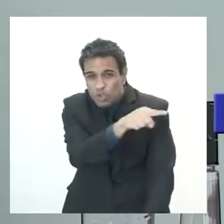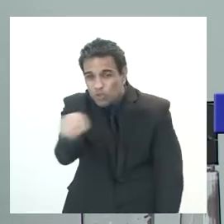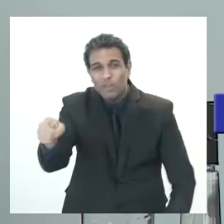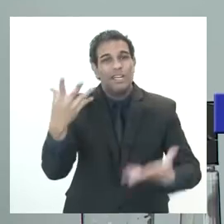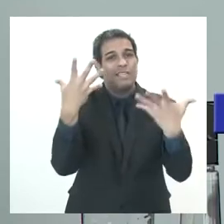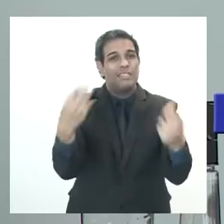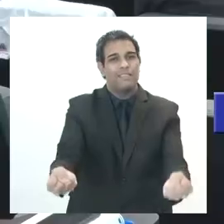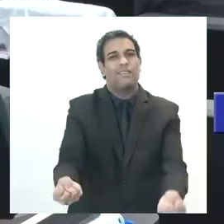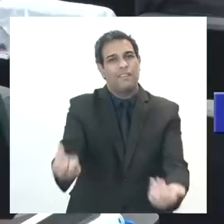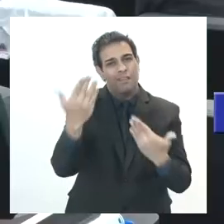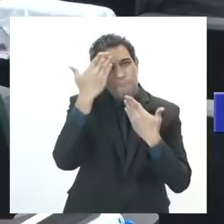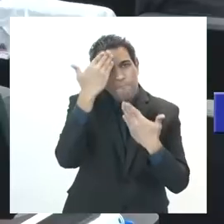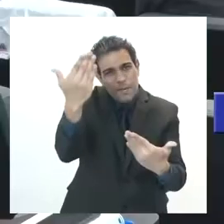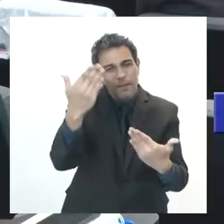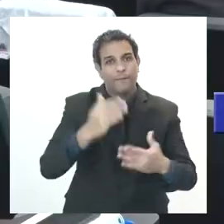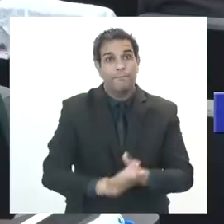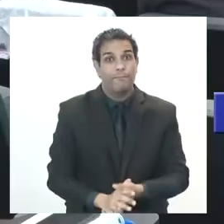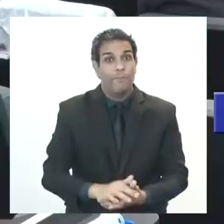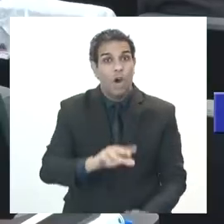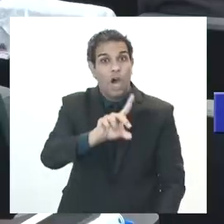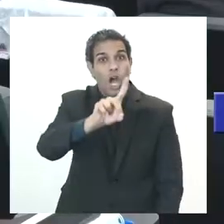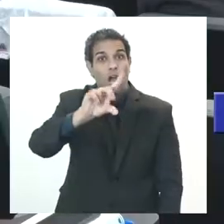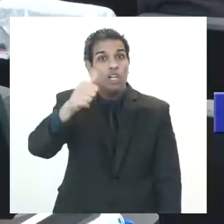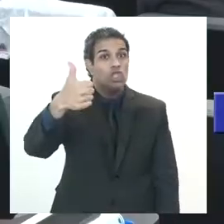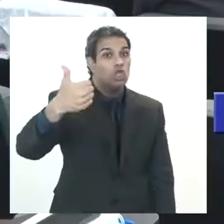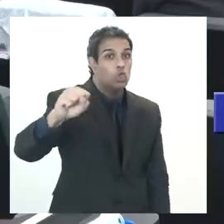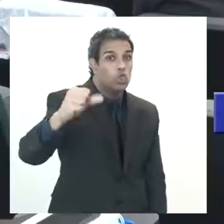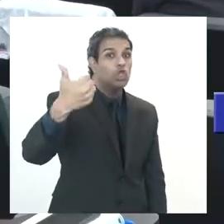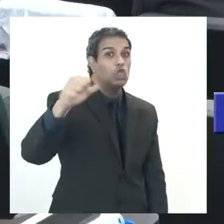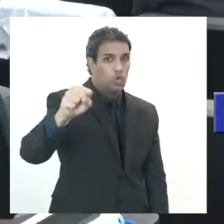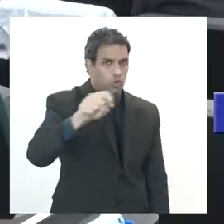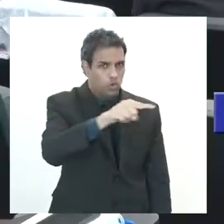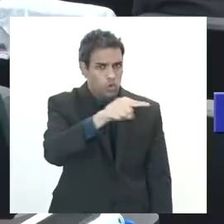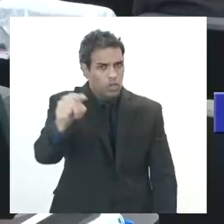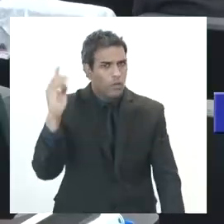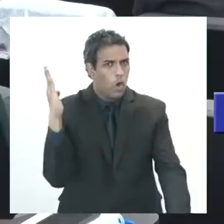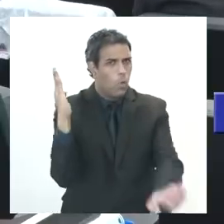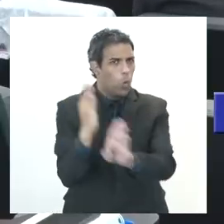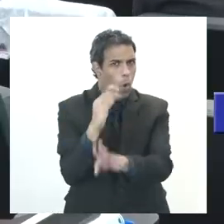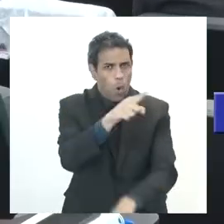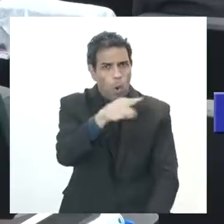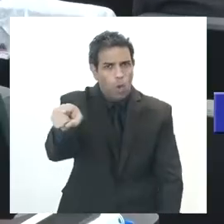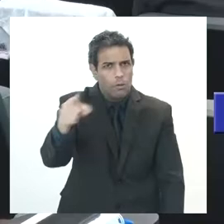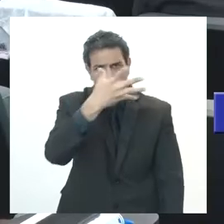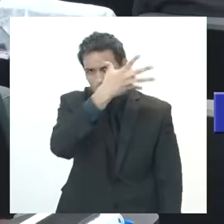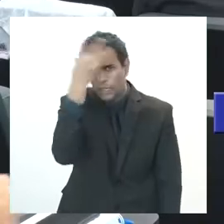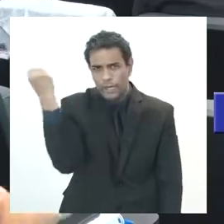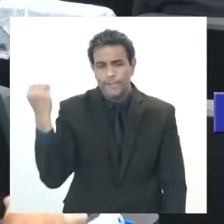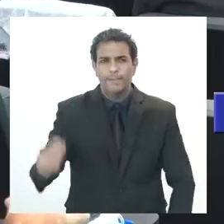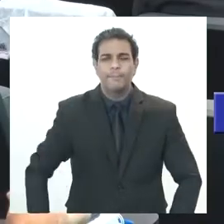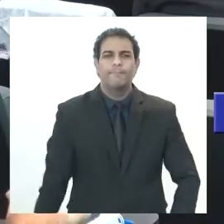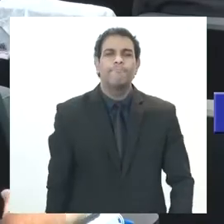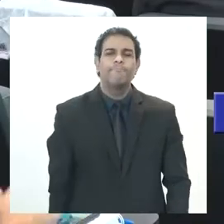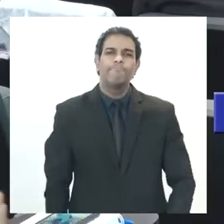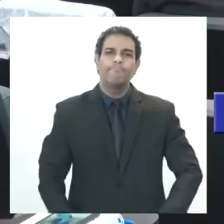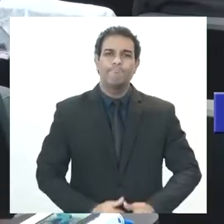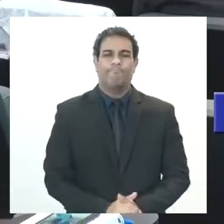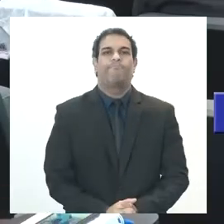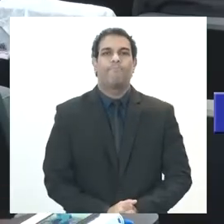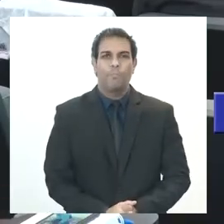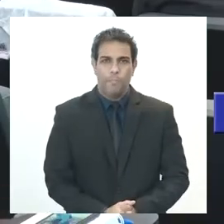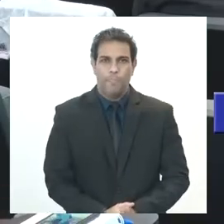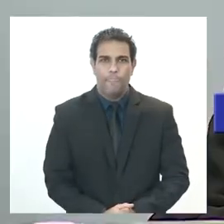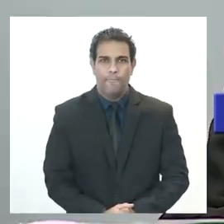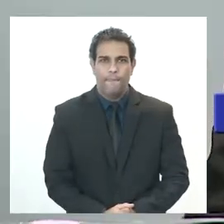vocês muito obrigado de 18 de 18 é o dia do encontro para dizer